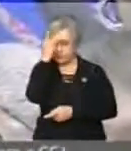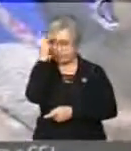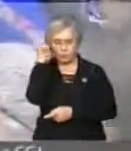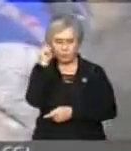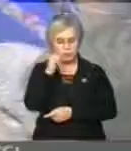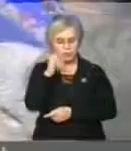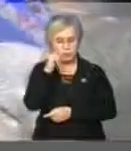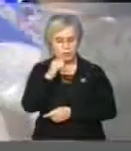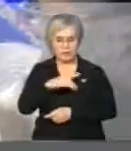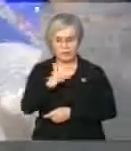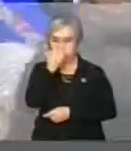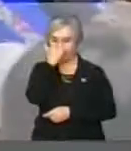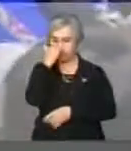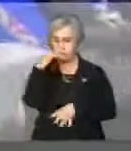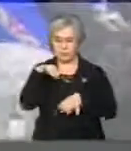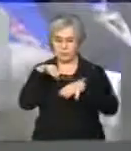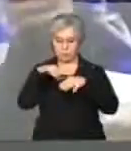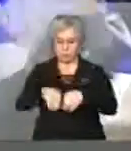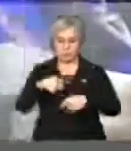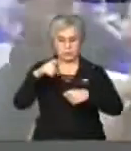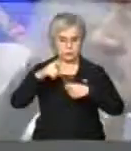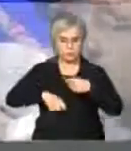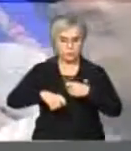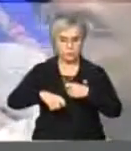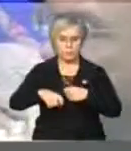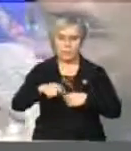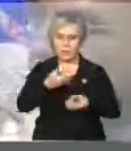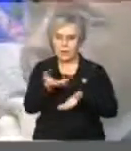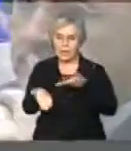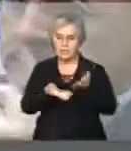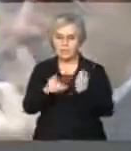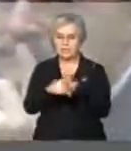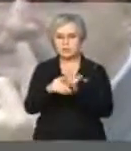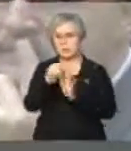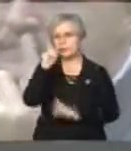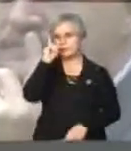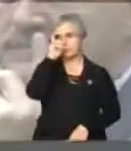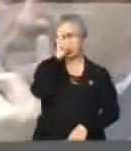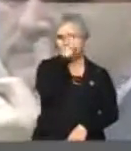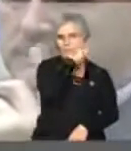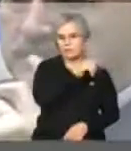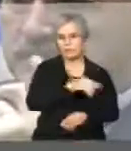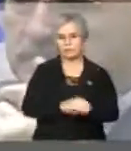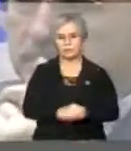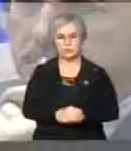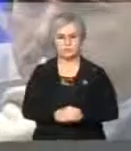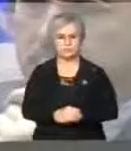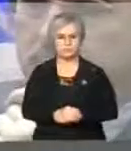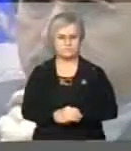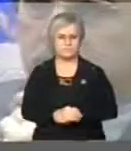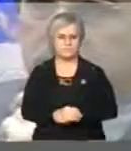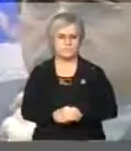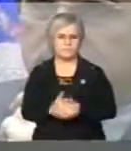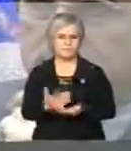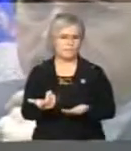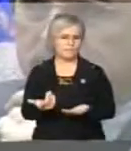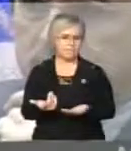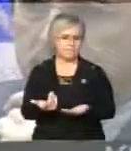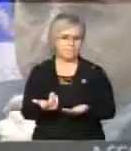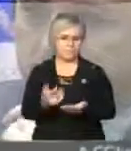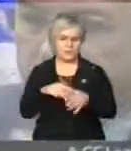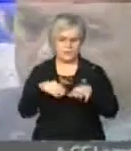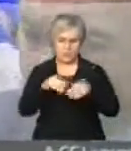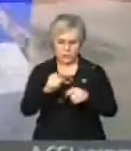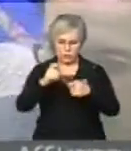a Vossa Excelência refletir, porque realmente está gerando uma reação muito grande do movimento de mulheres, com razão, porque o estupro é